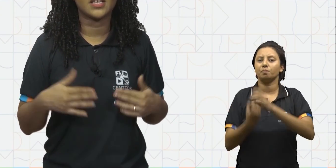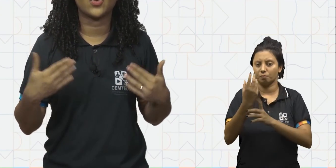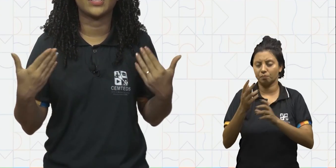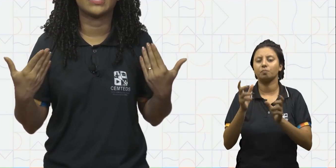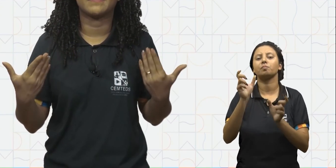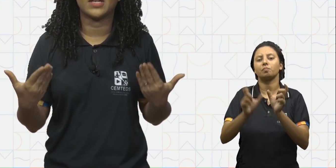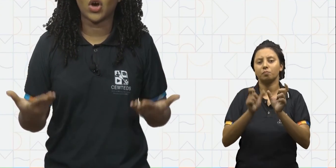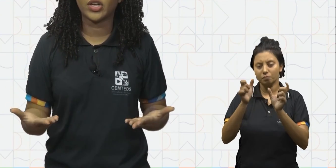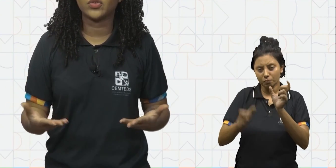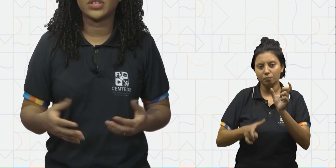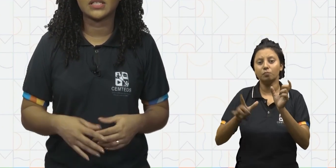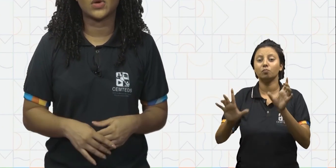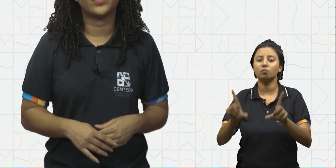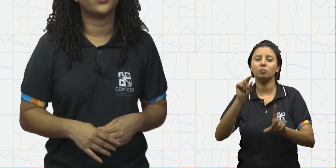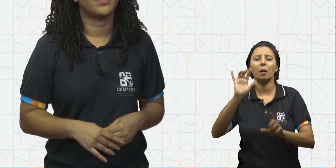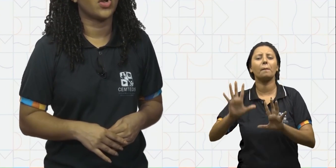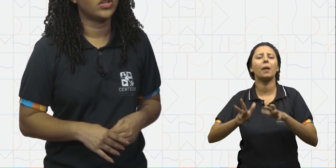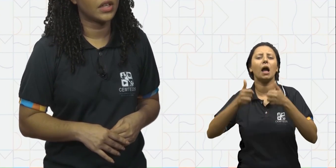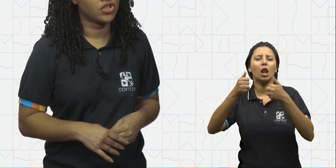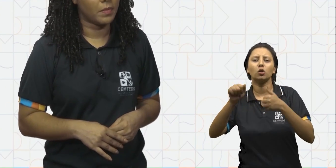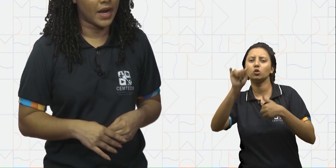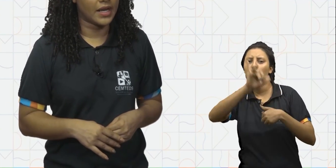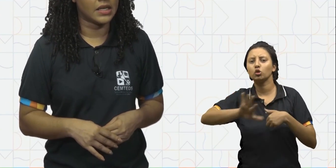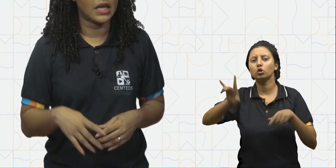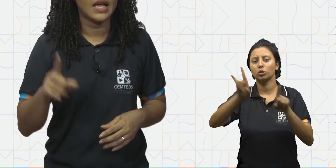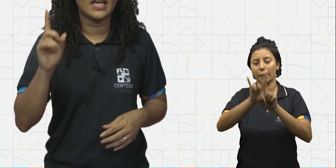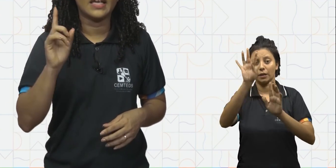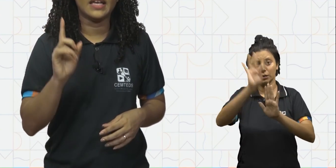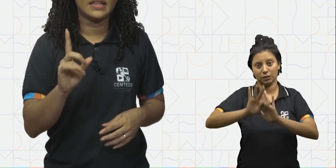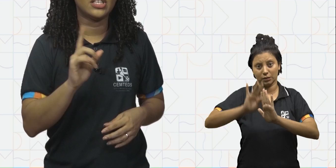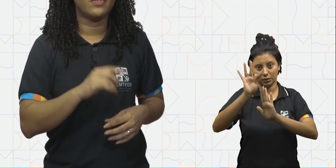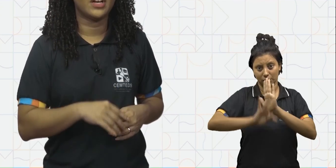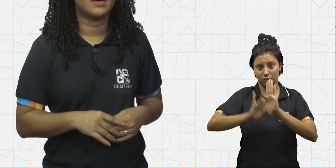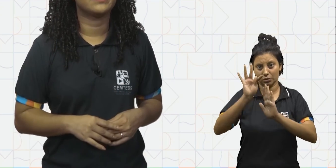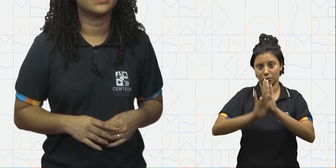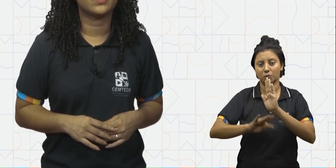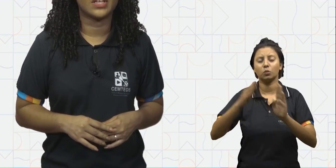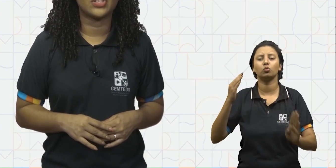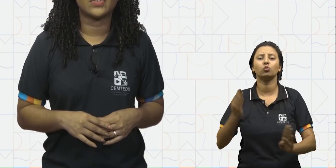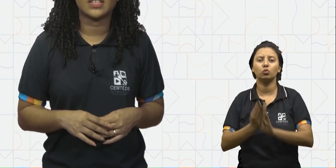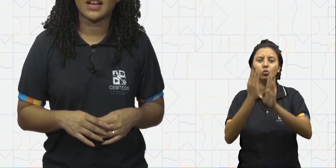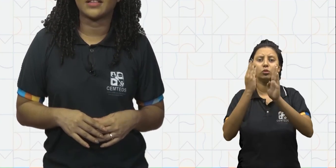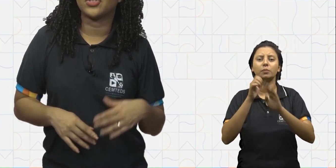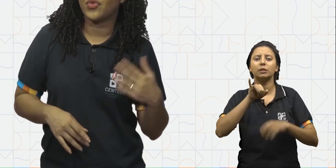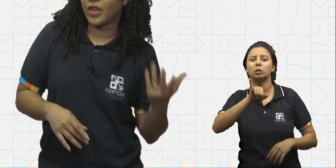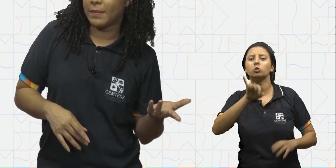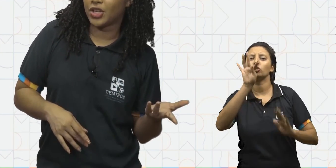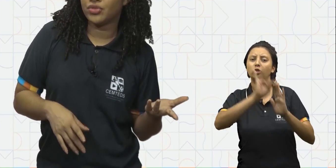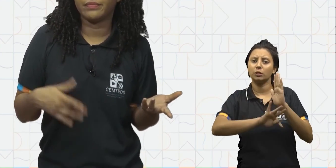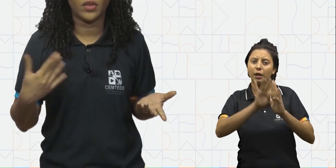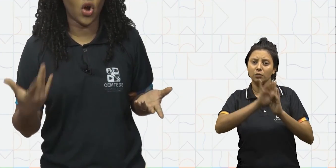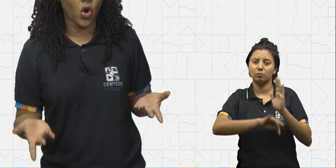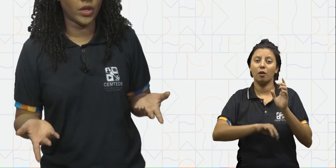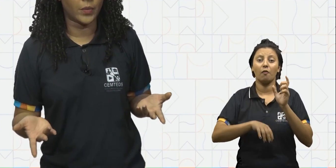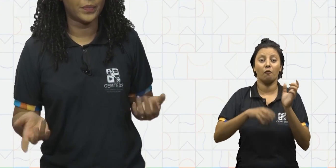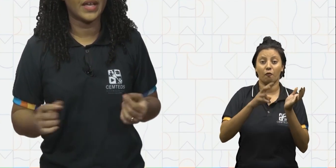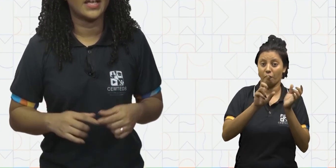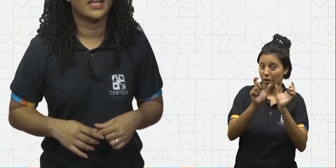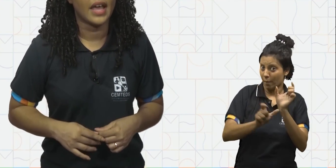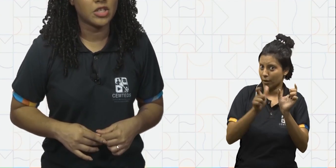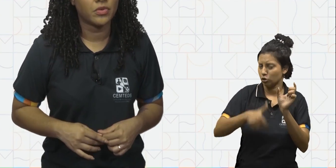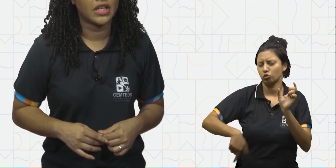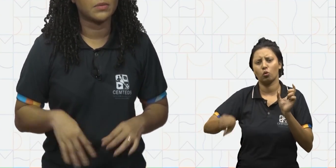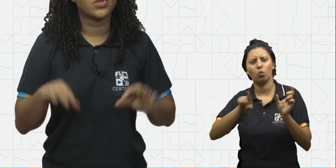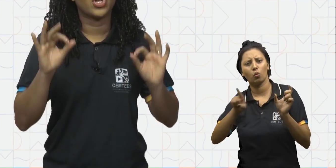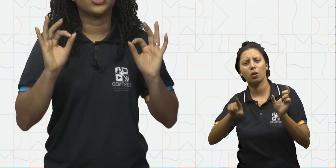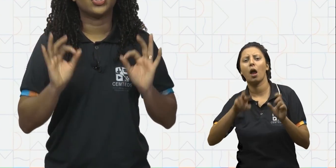verbetes escolhendo a melhor ilustração e o melhor texto para ele. Identificamos se o texto se trata de um verbete ou não